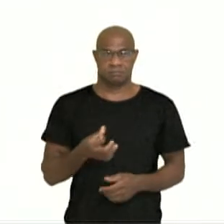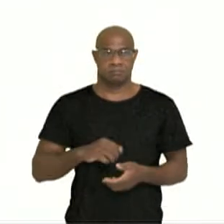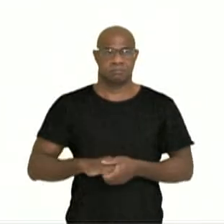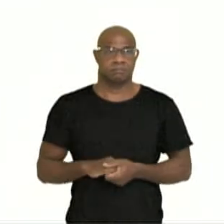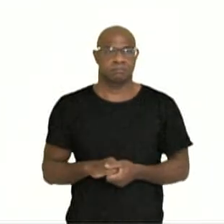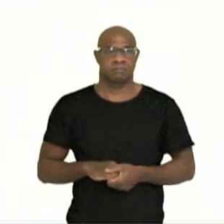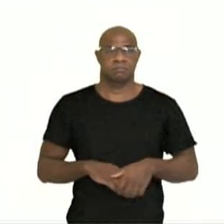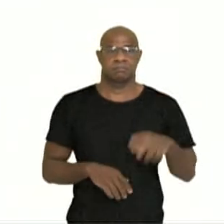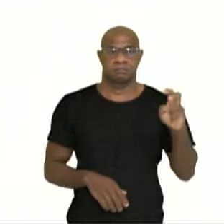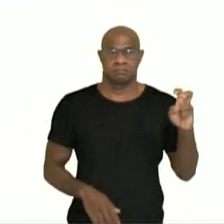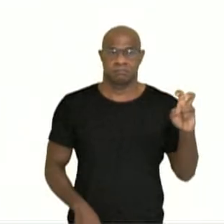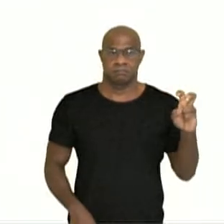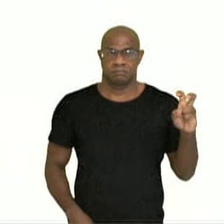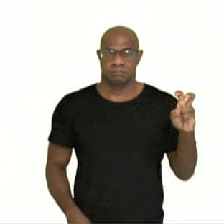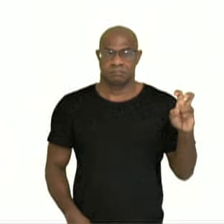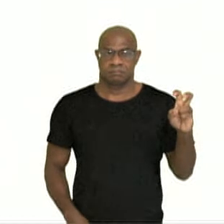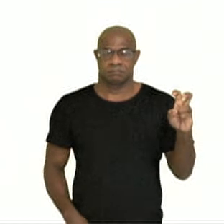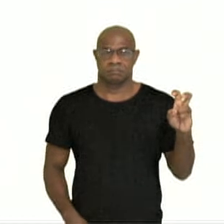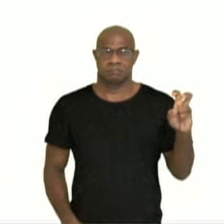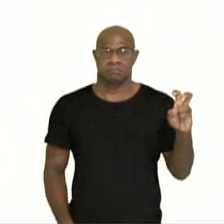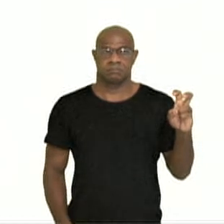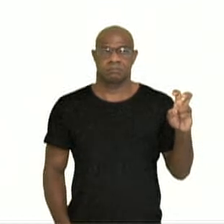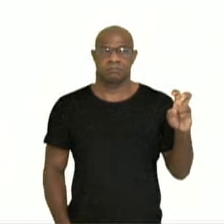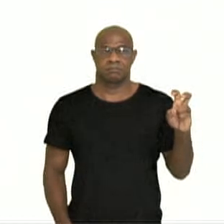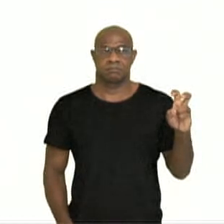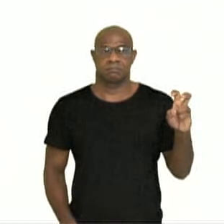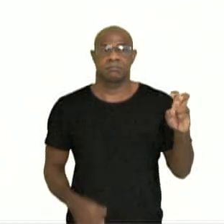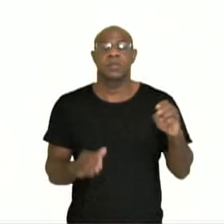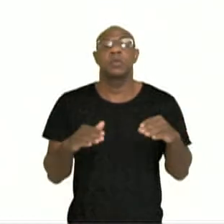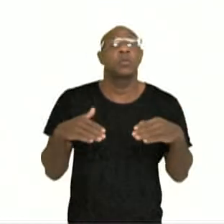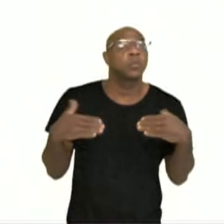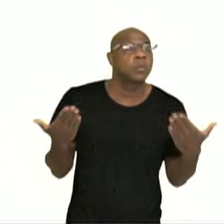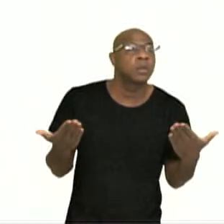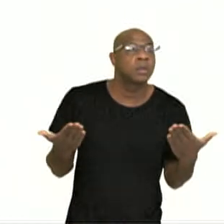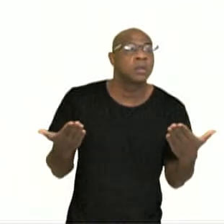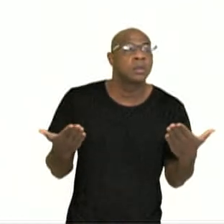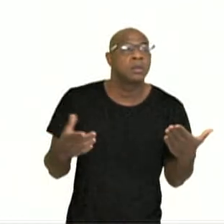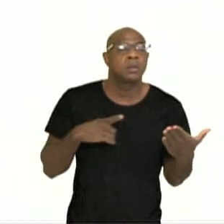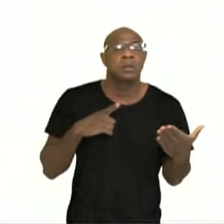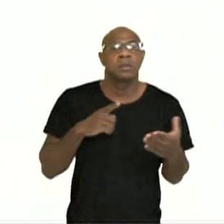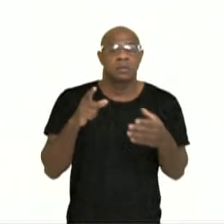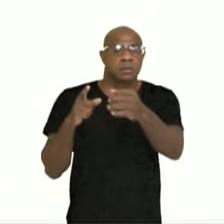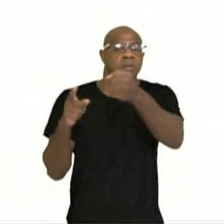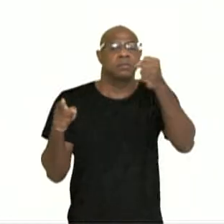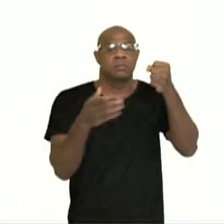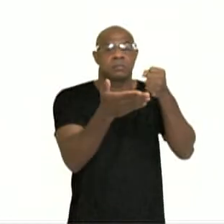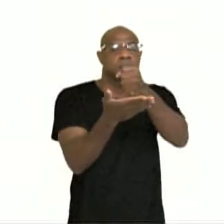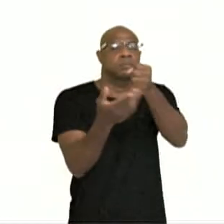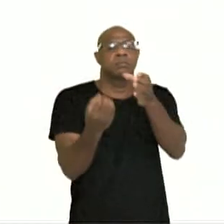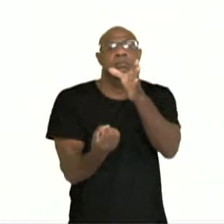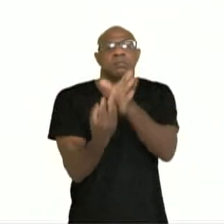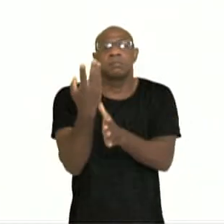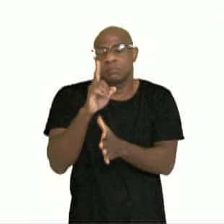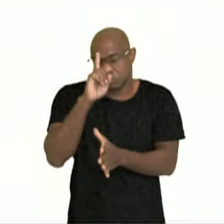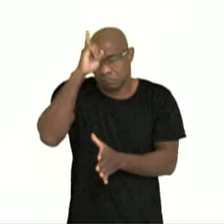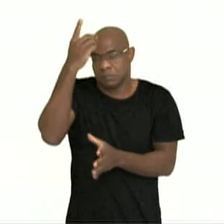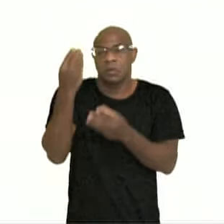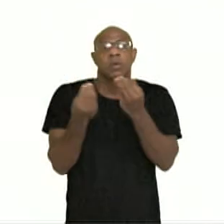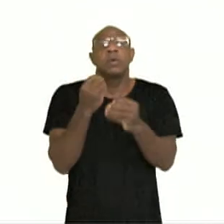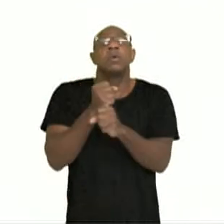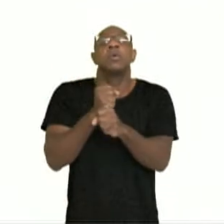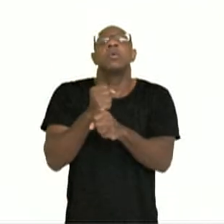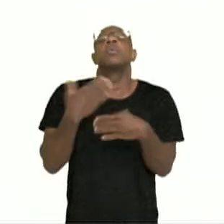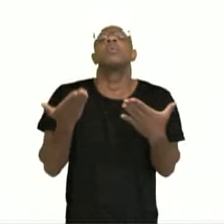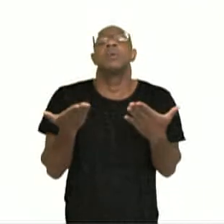When was the microwave oven created? Quando o forno de micro-ondas foi criado, né? E